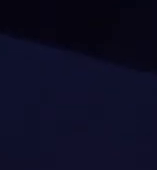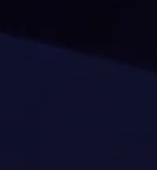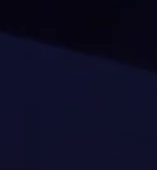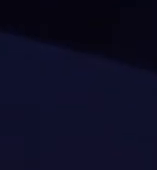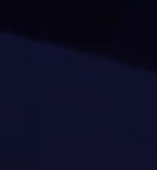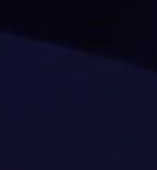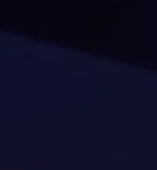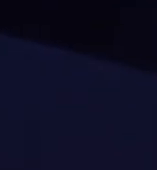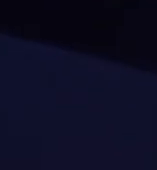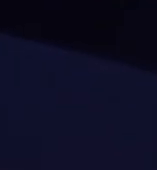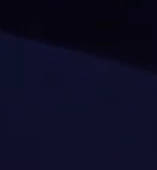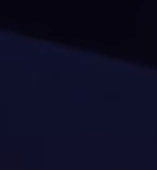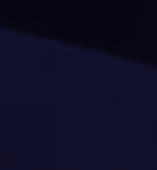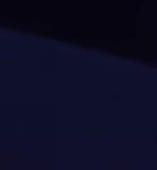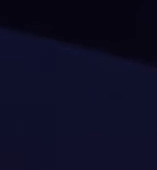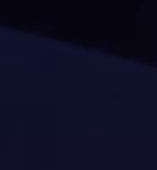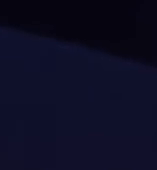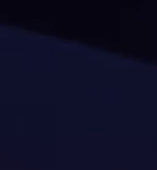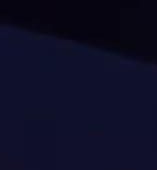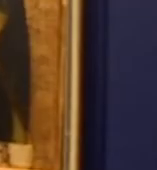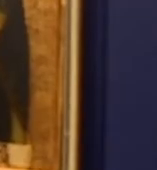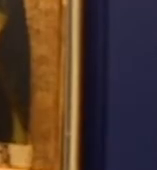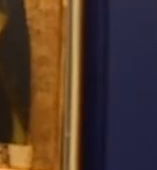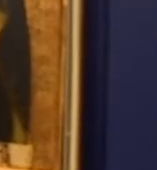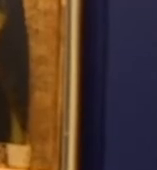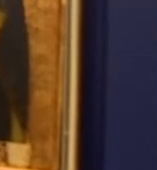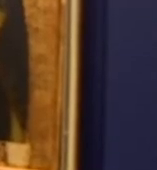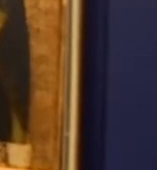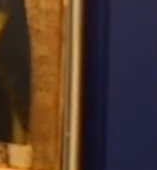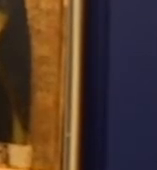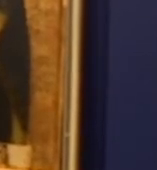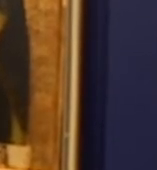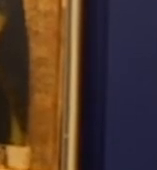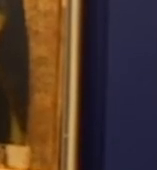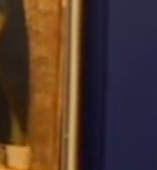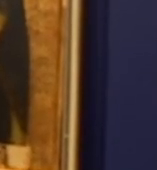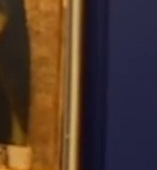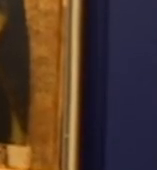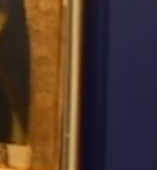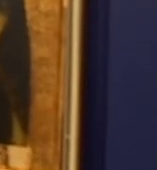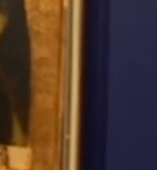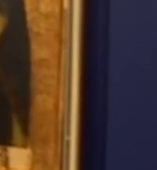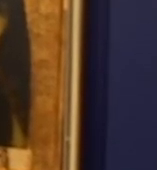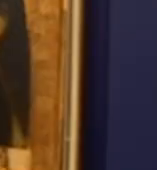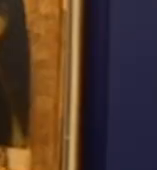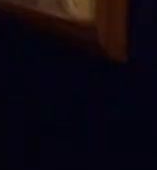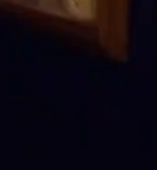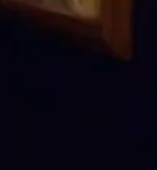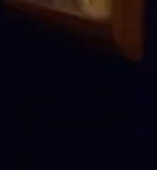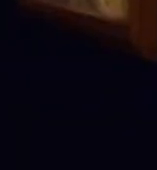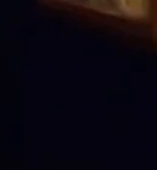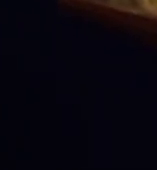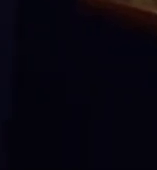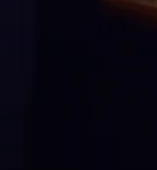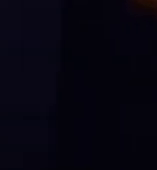funciona também como um evento de escala mundial, o que é muito importante, de modo a que o museu fosse uma